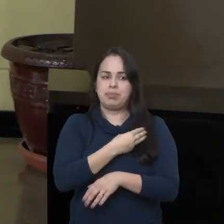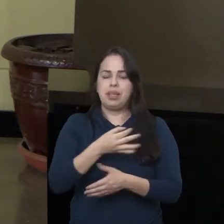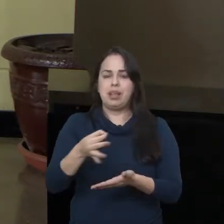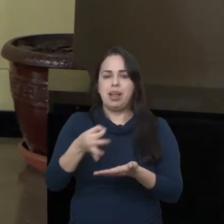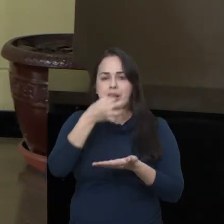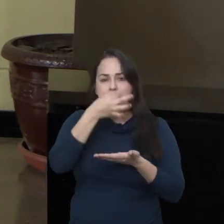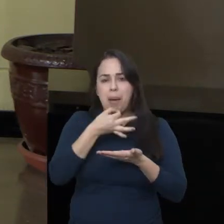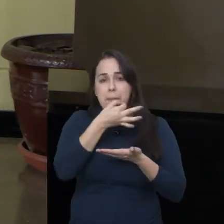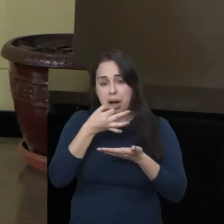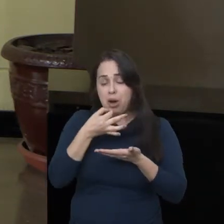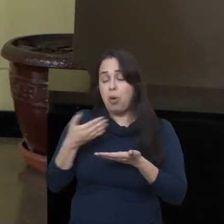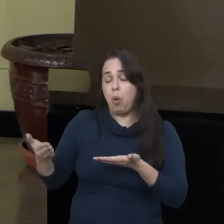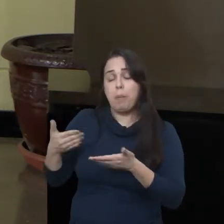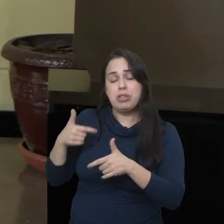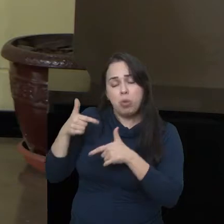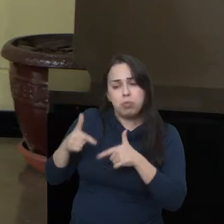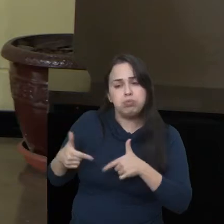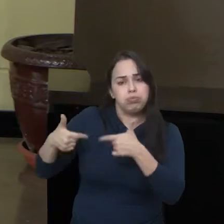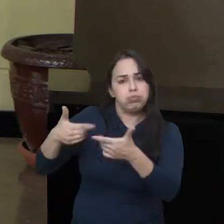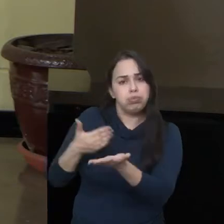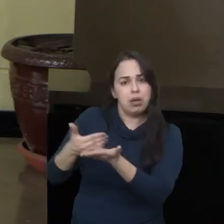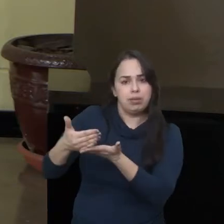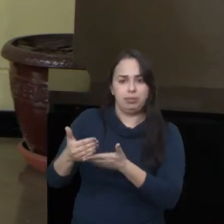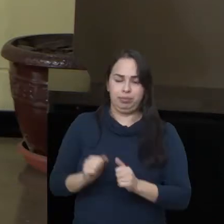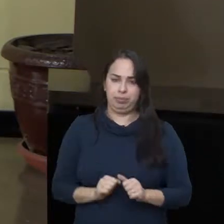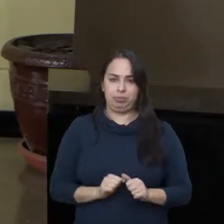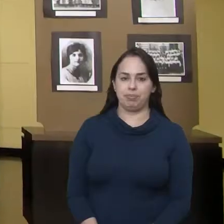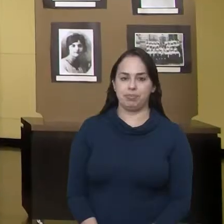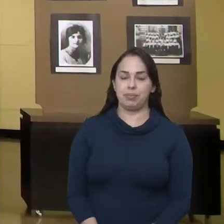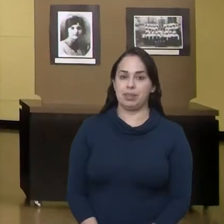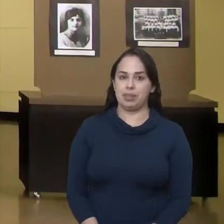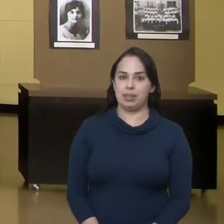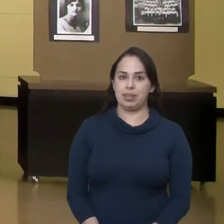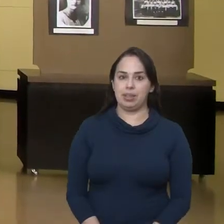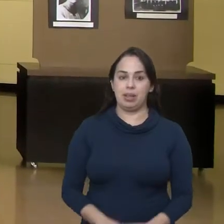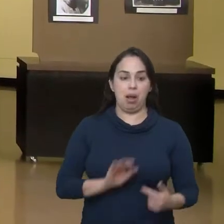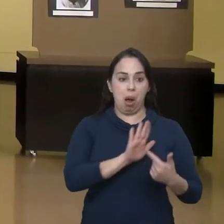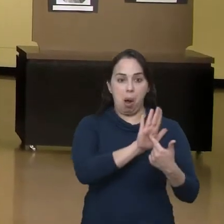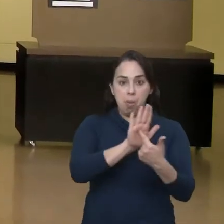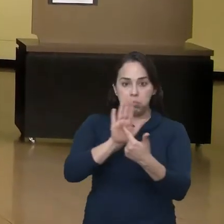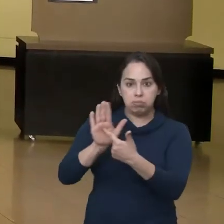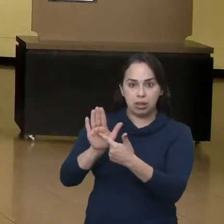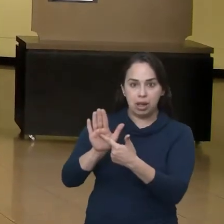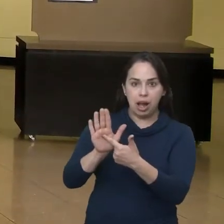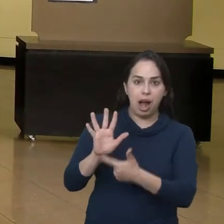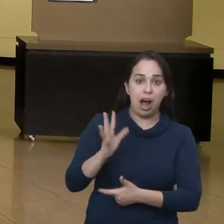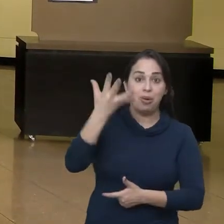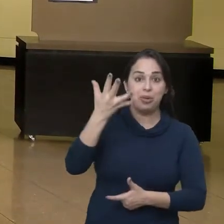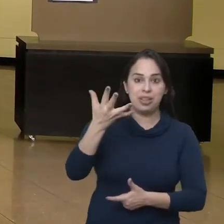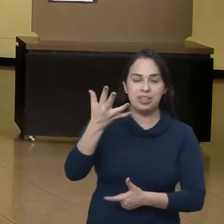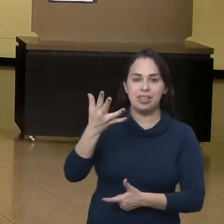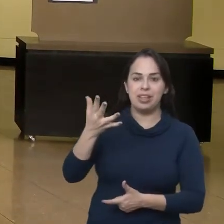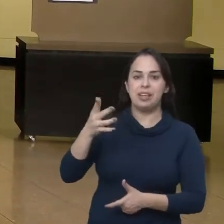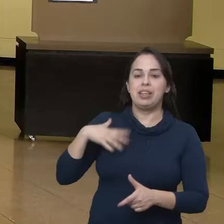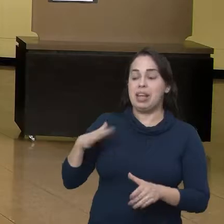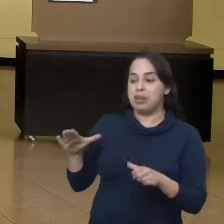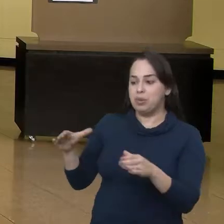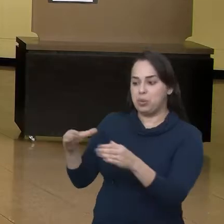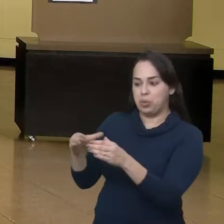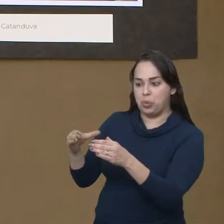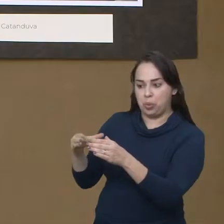e à Eucaristia, começou a fazer alguma coisa. A exposição ocorre na semana em que o Instituto das